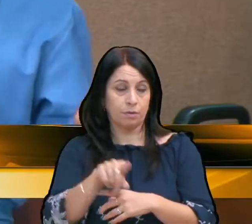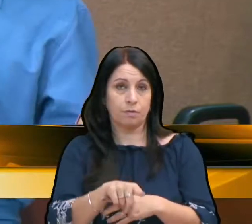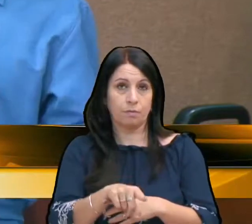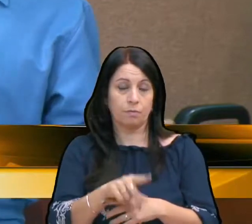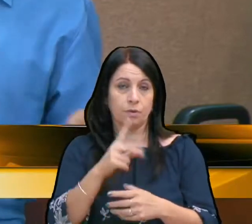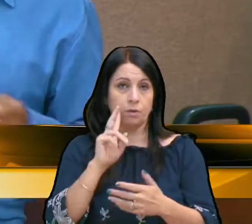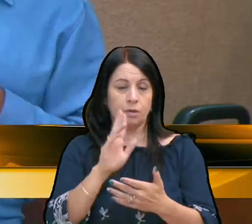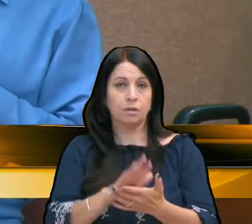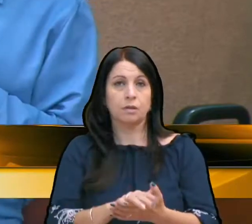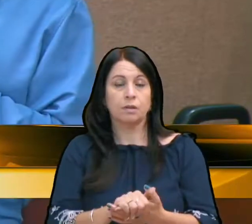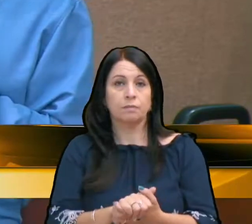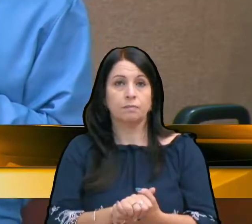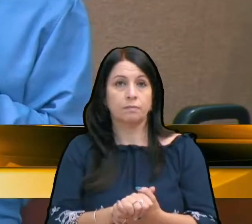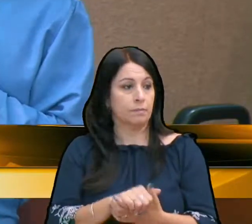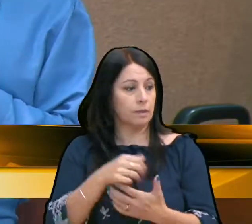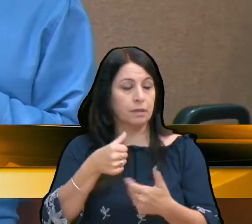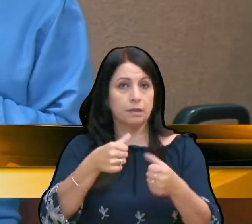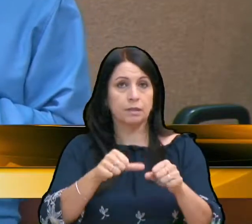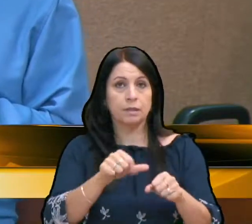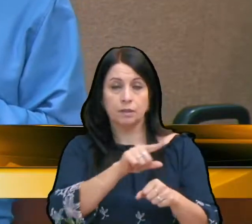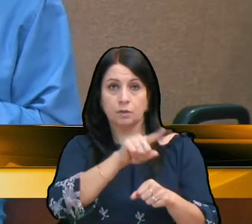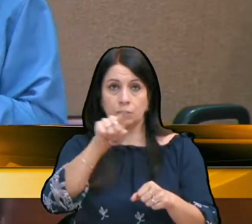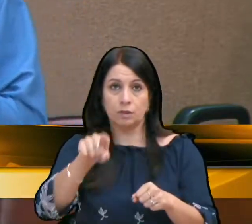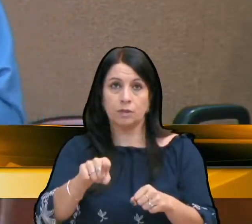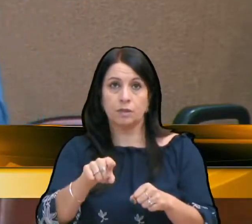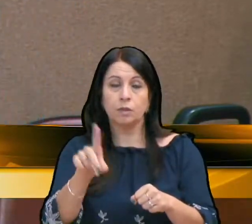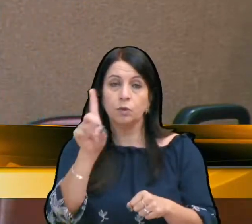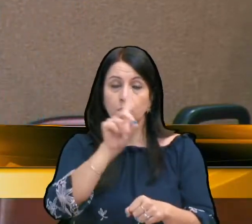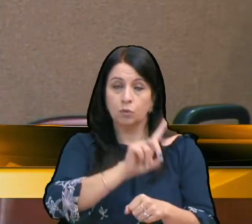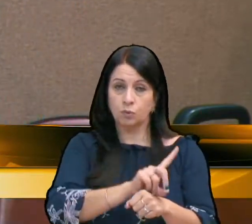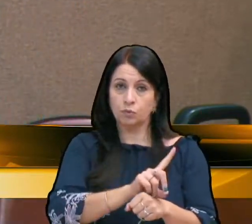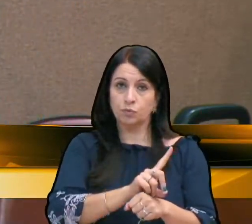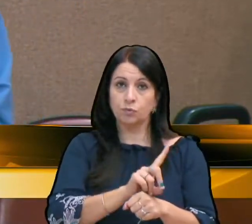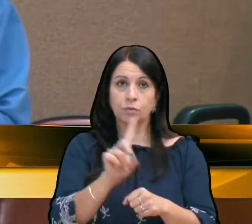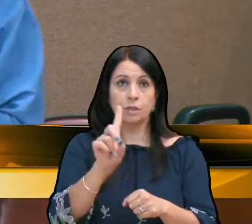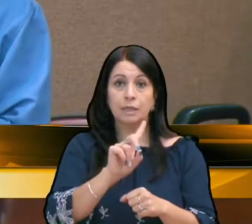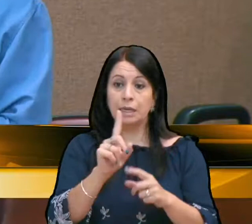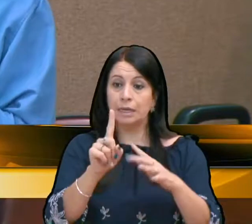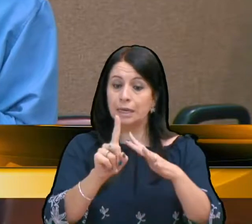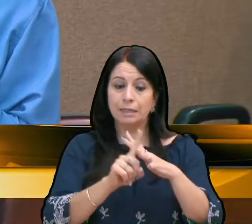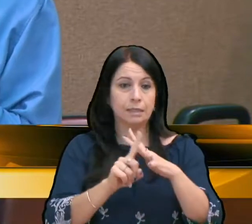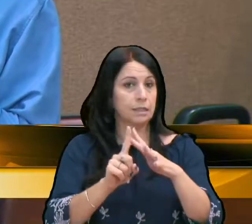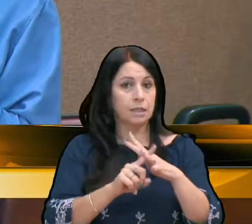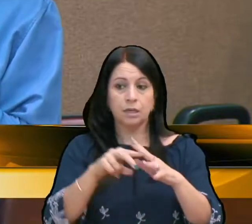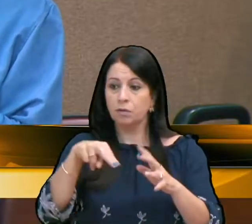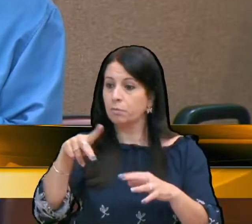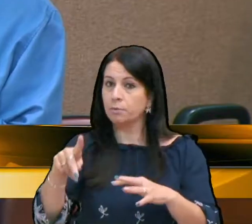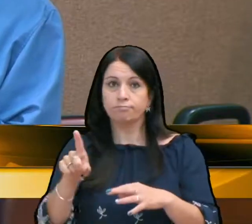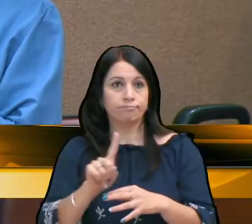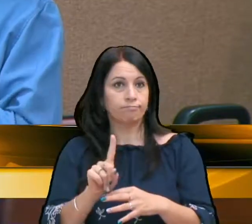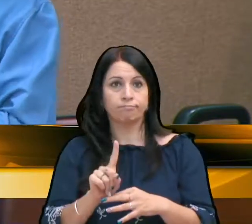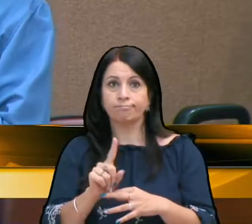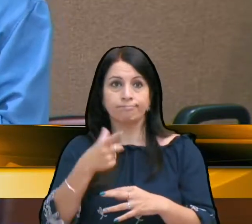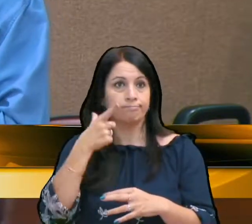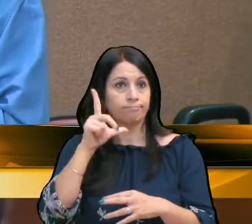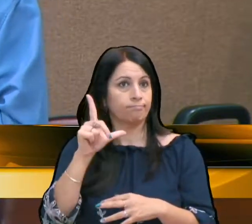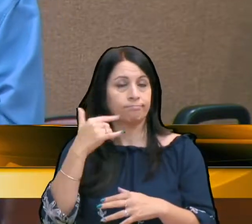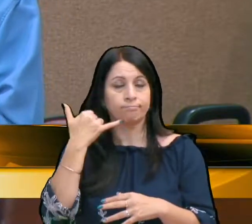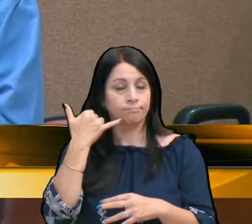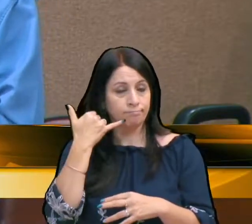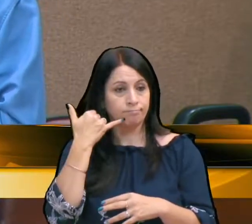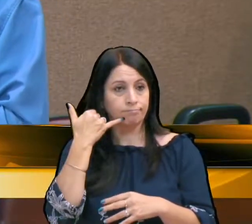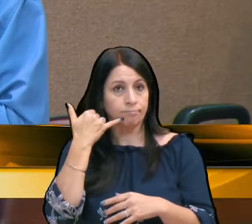E, estando lá, aqui, naquele dia, nem a antena de Nova Petrópolis. A gente percebe,